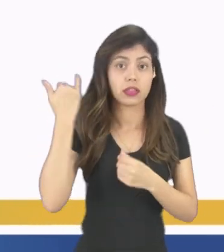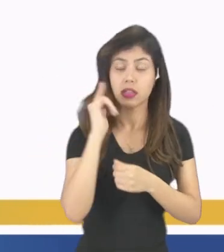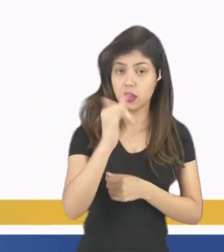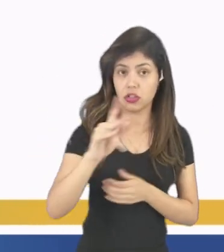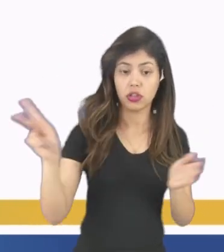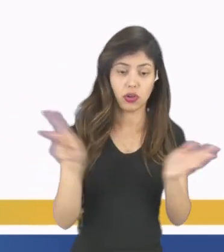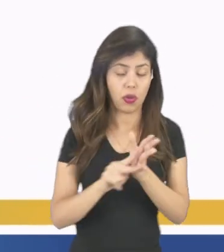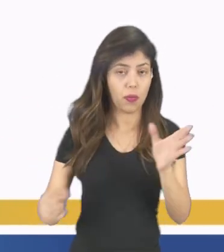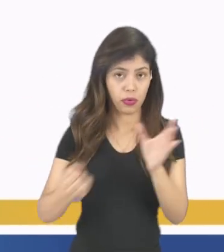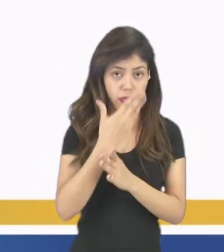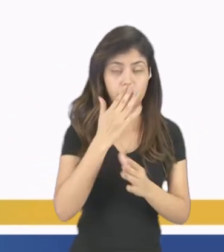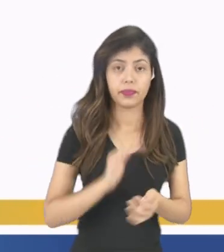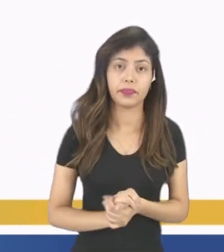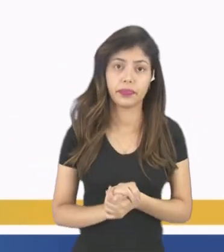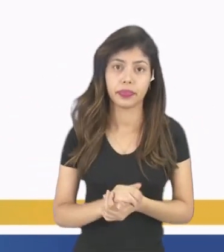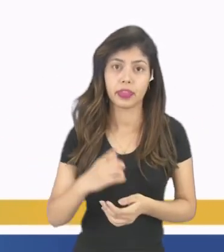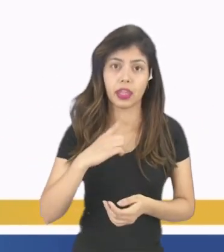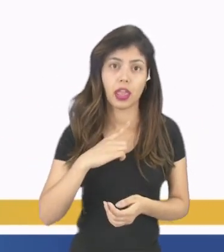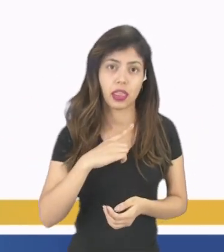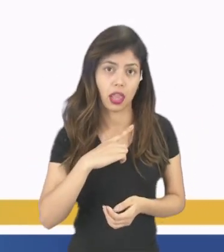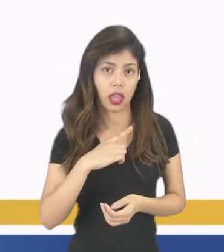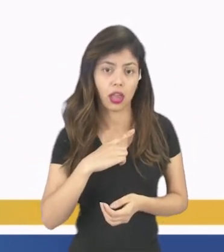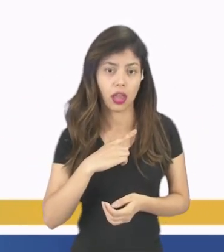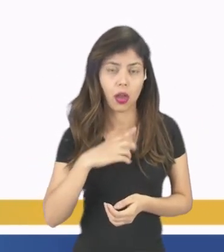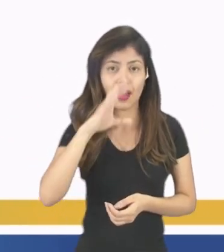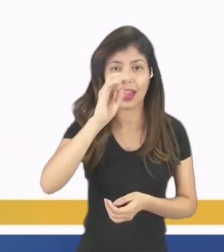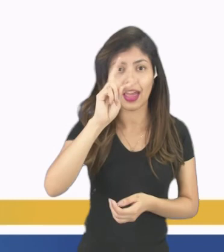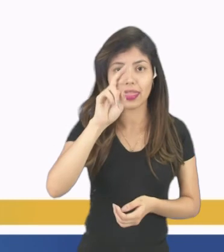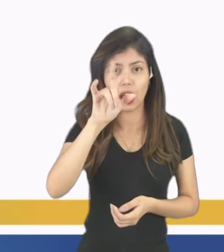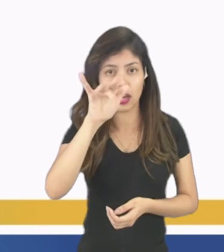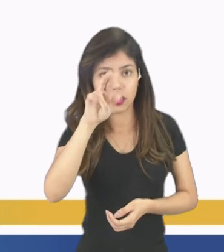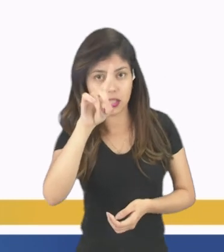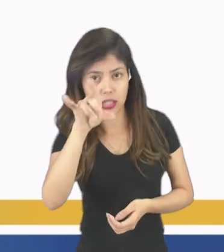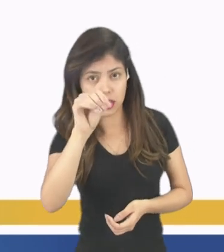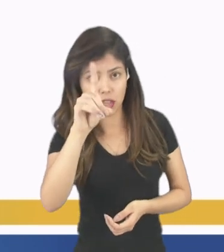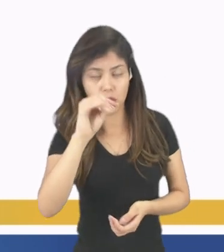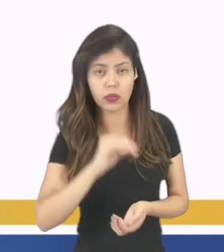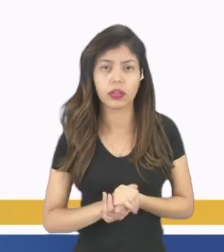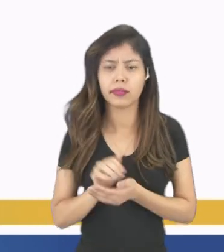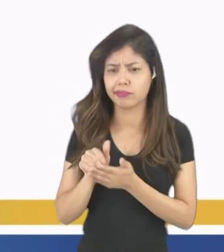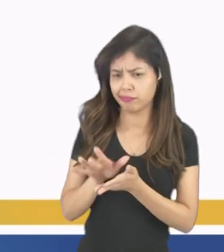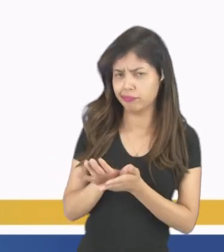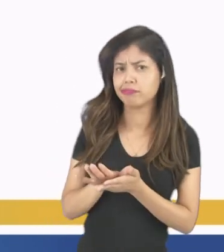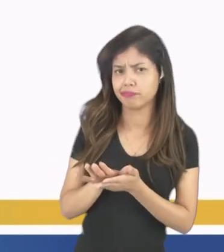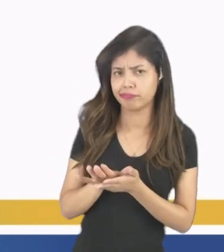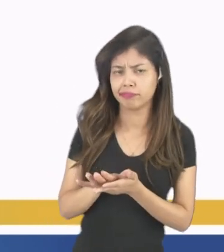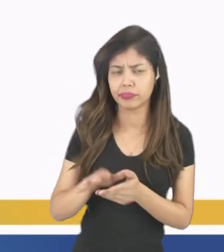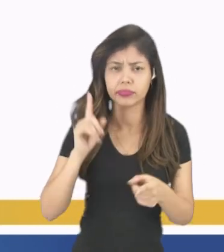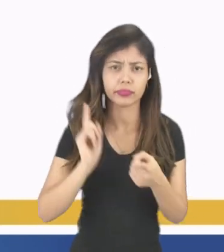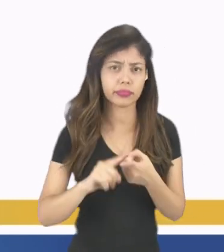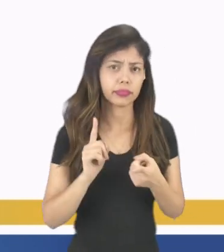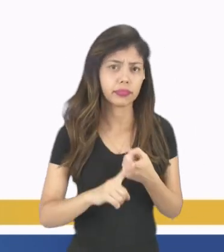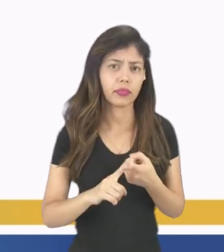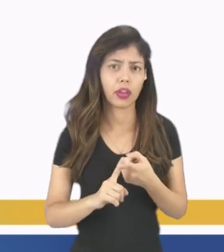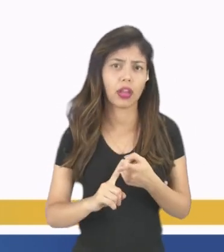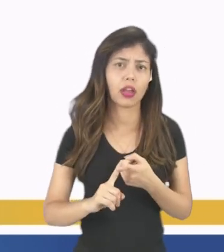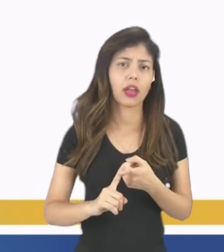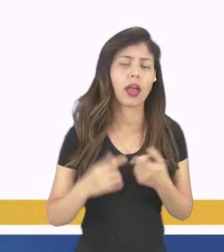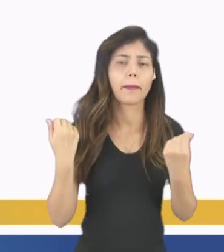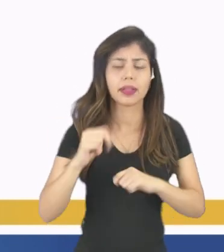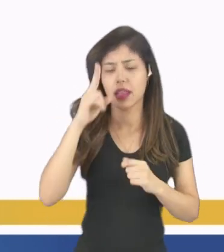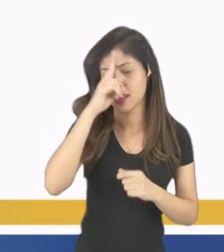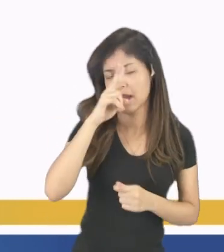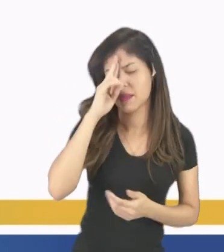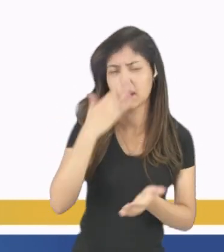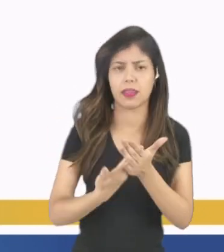ou os produtos? Age como catalisador? Aqui a gente poderia descartar, porque se é um complexo ativado, a gente precisa